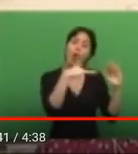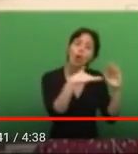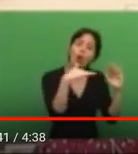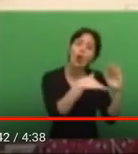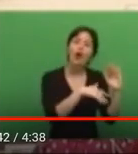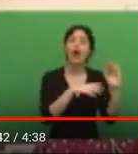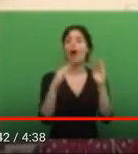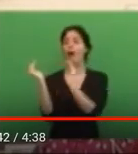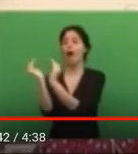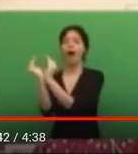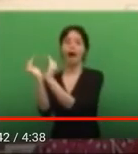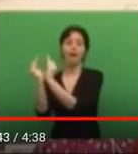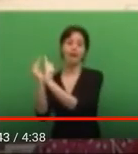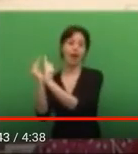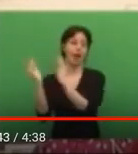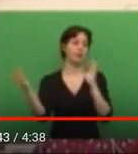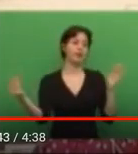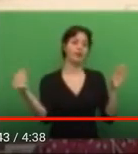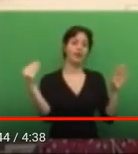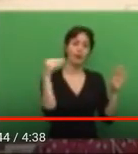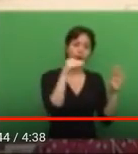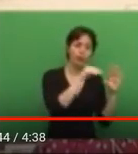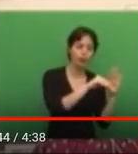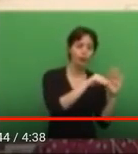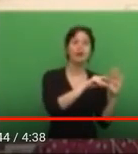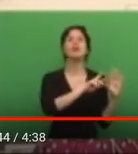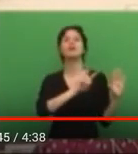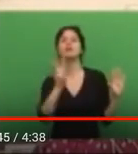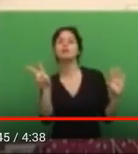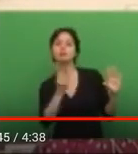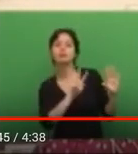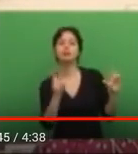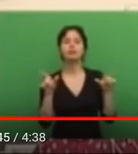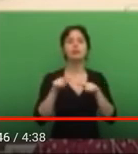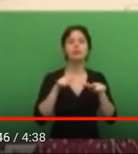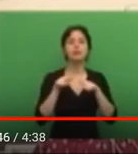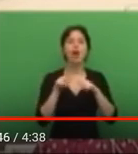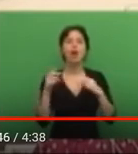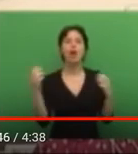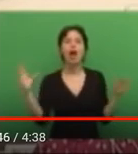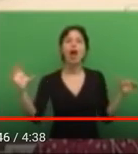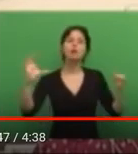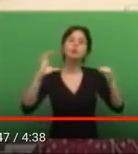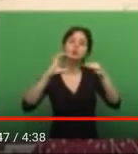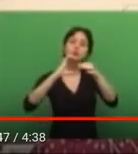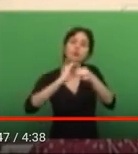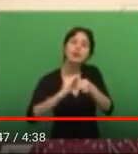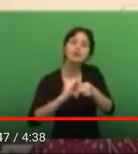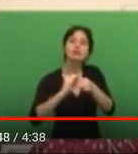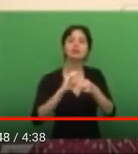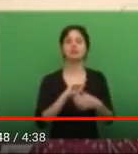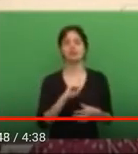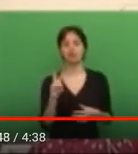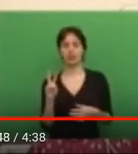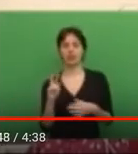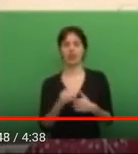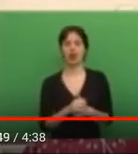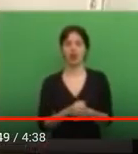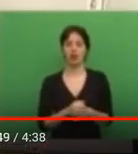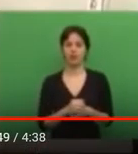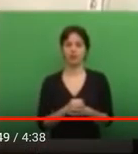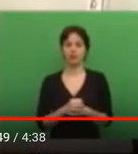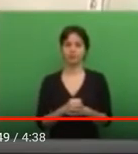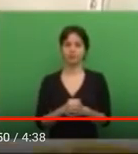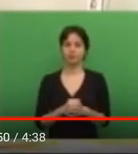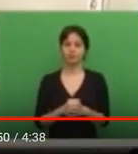local de excelência, de referência, que a gente pudesse, eventualmente, estabelecer uma parceria.